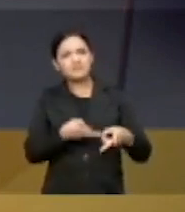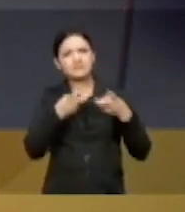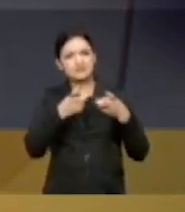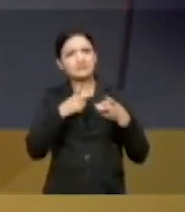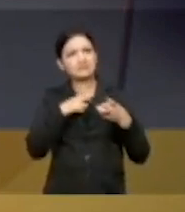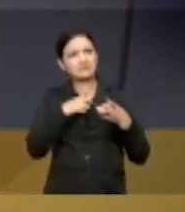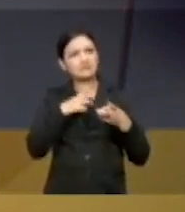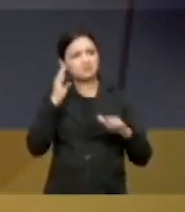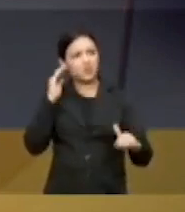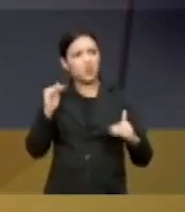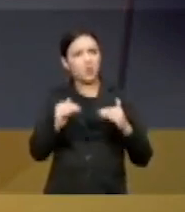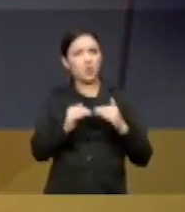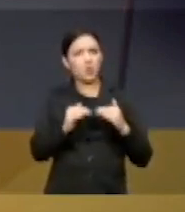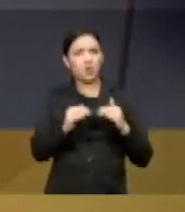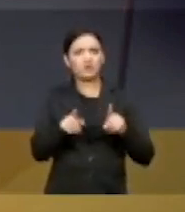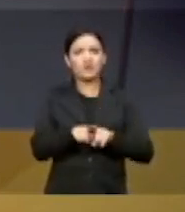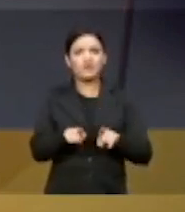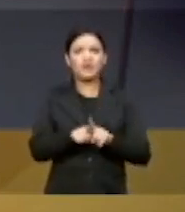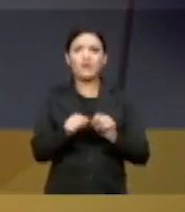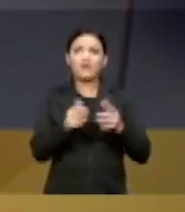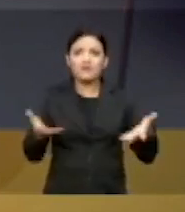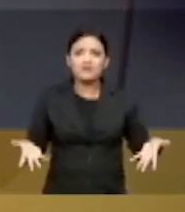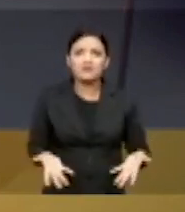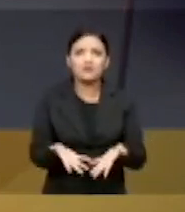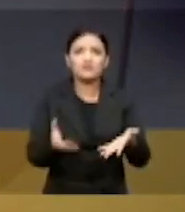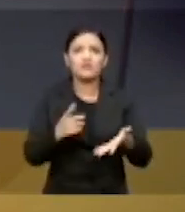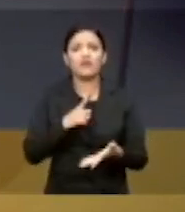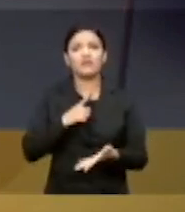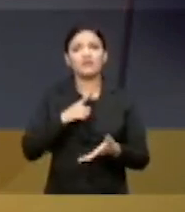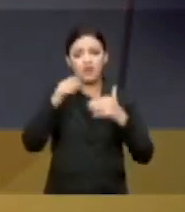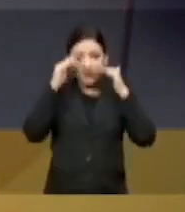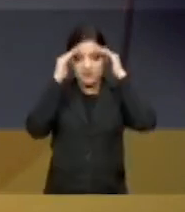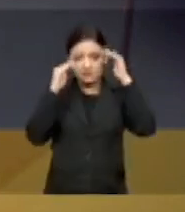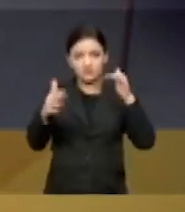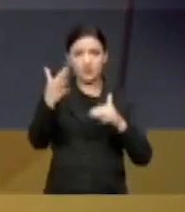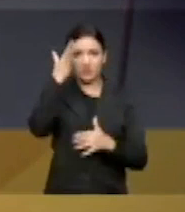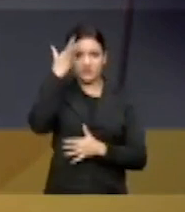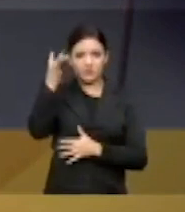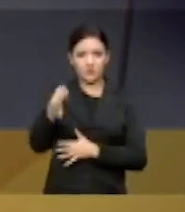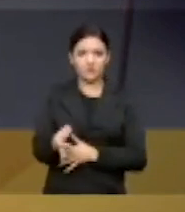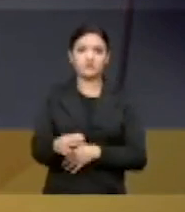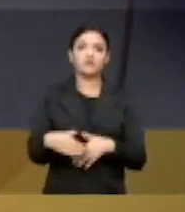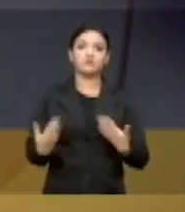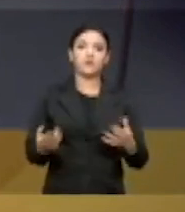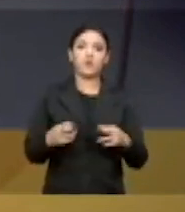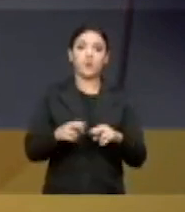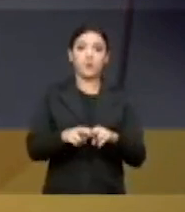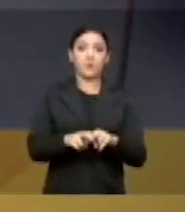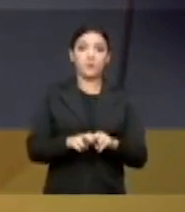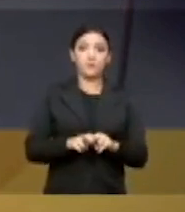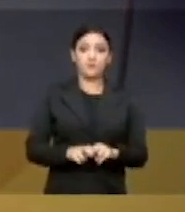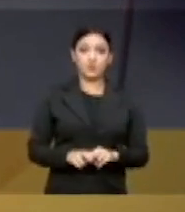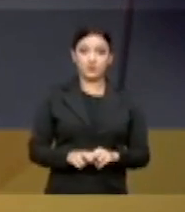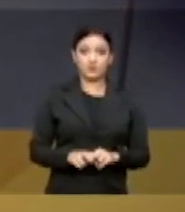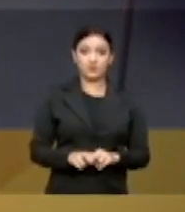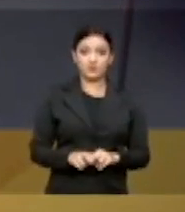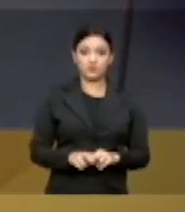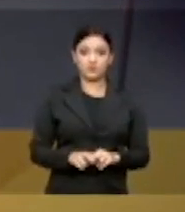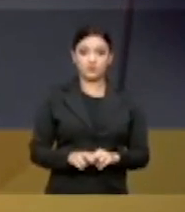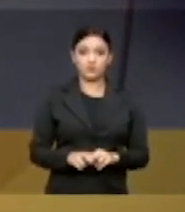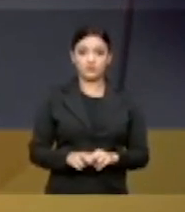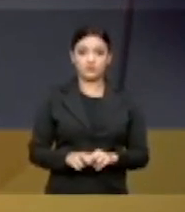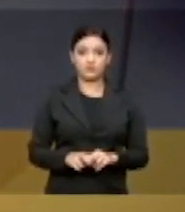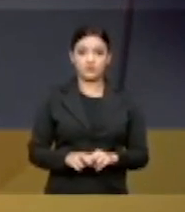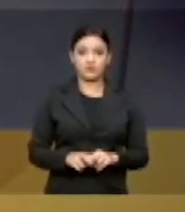promove essa compreensão de coisas. Por isso mesmo, não há nenhuma inconstitucionalidade